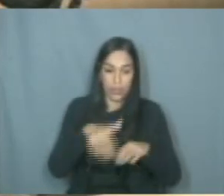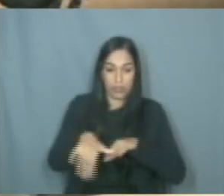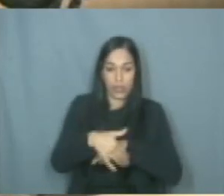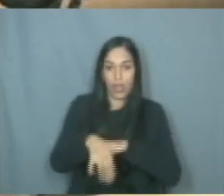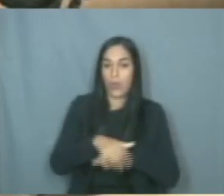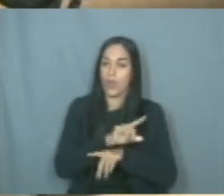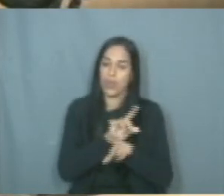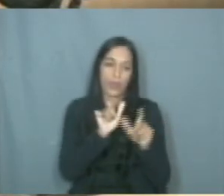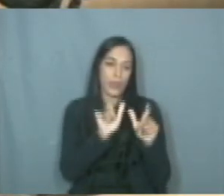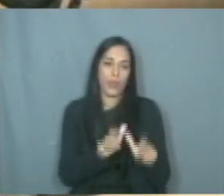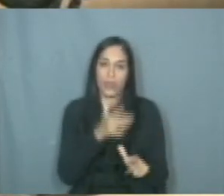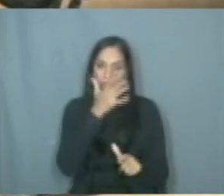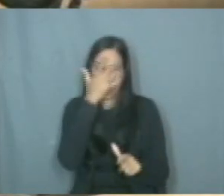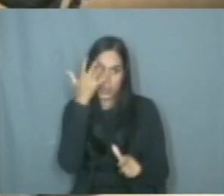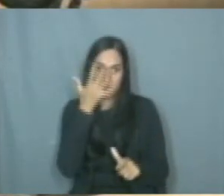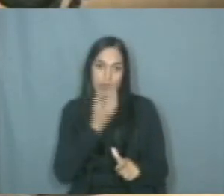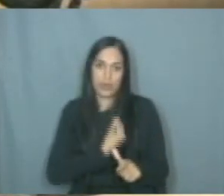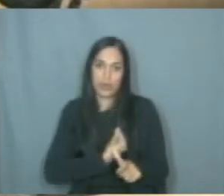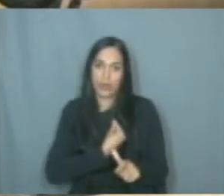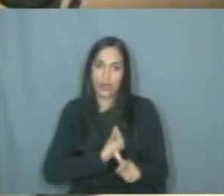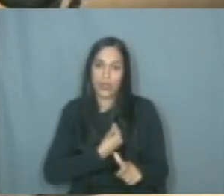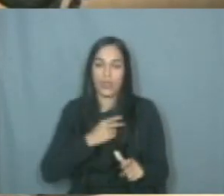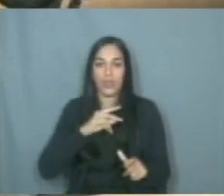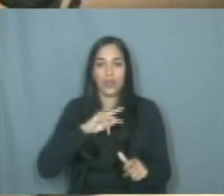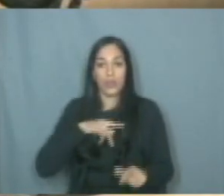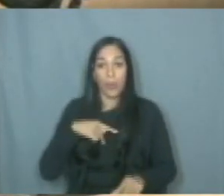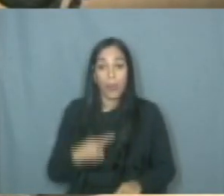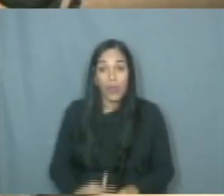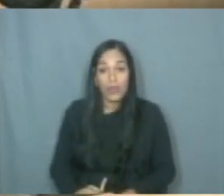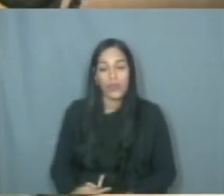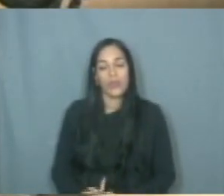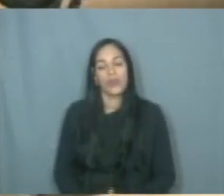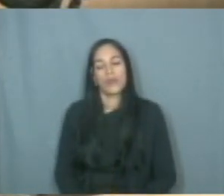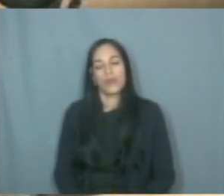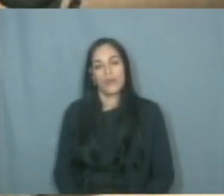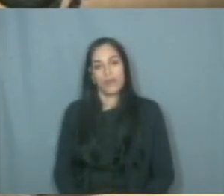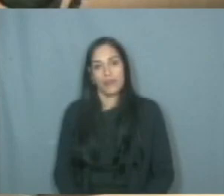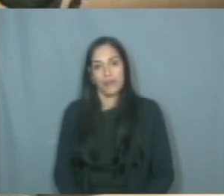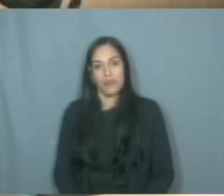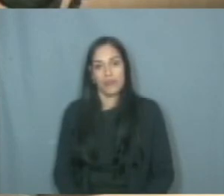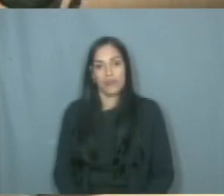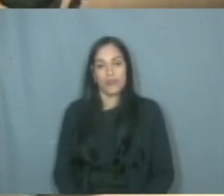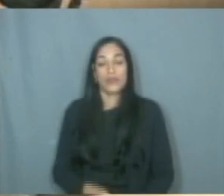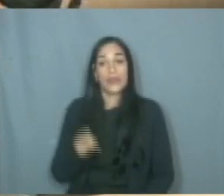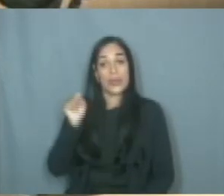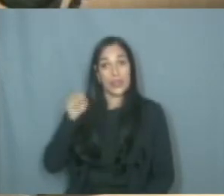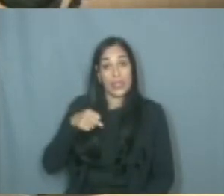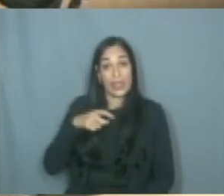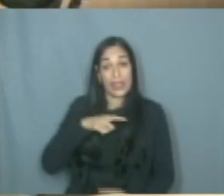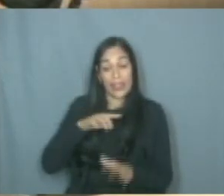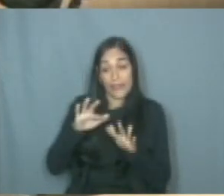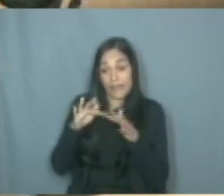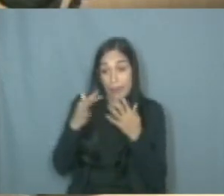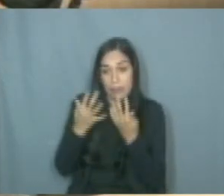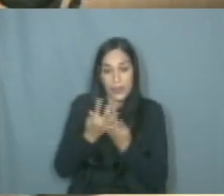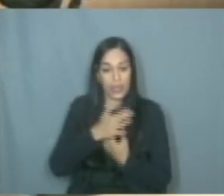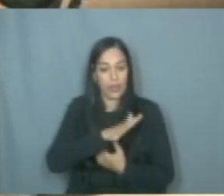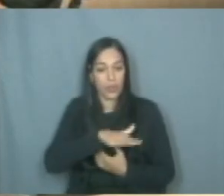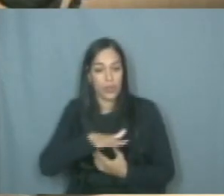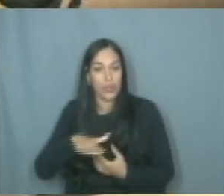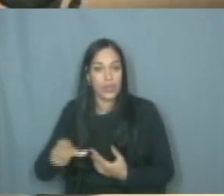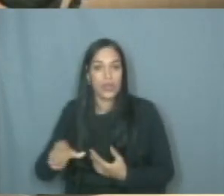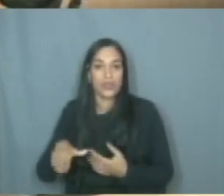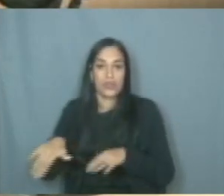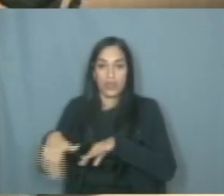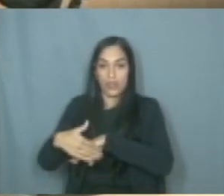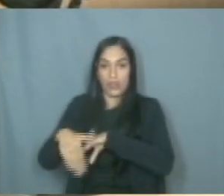não é lugar de gente. Isso não é lugar de ser humano estar. E sim, Felipe Alecrim, tem famílias inteiras com crianças